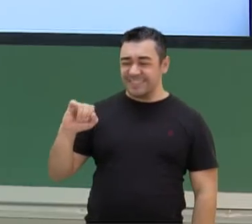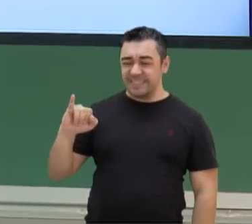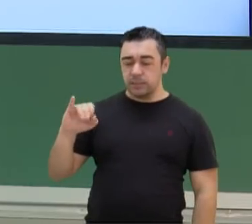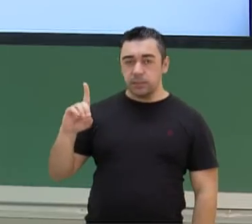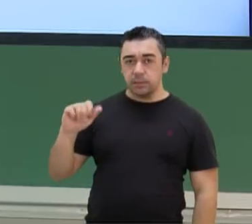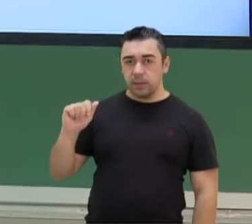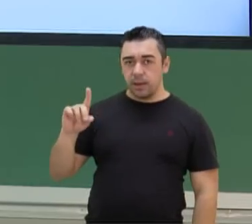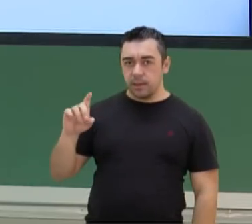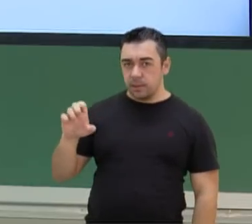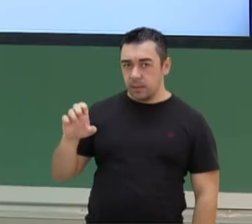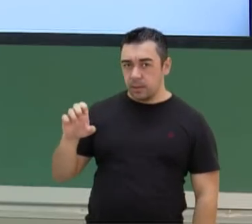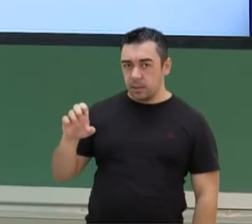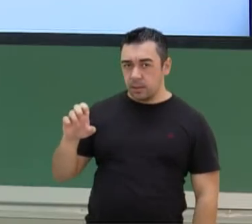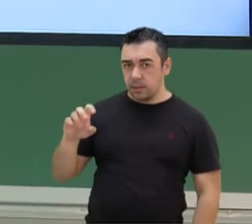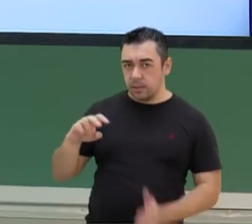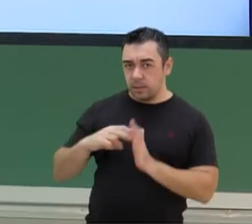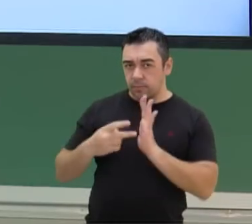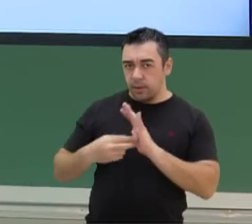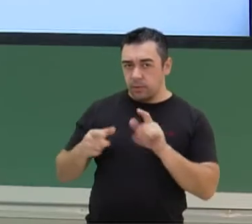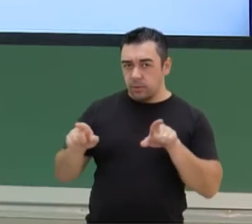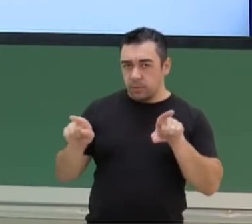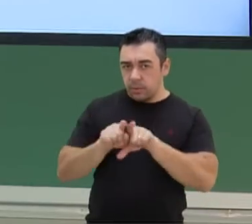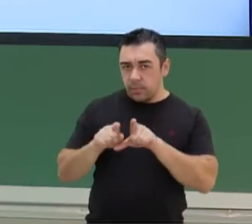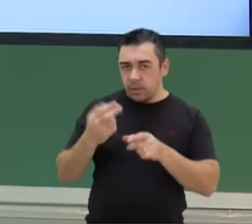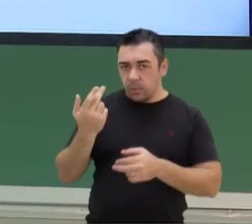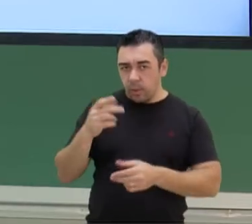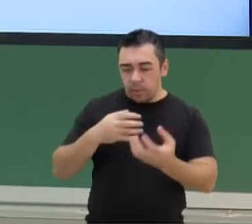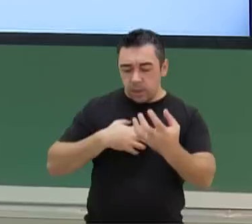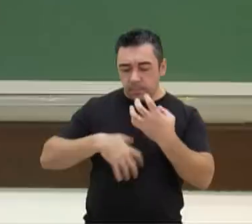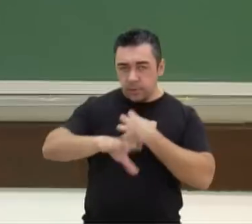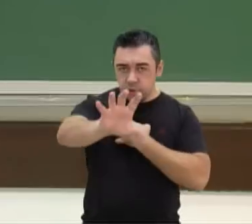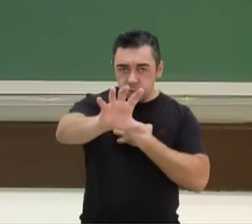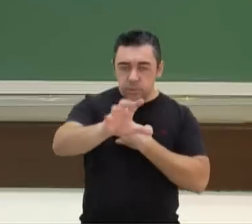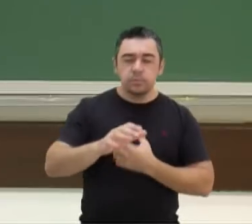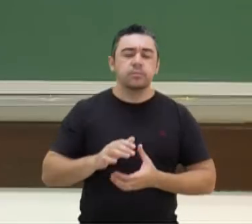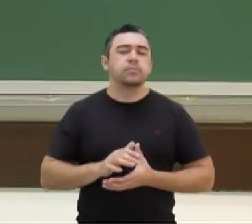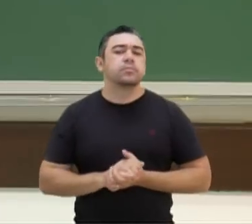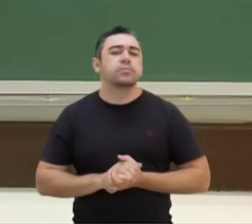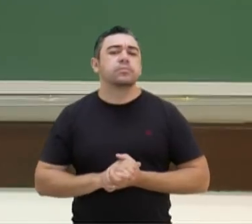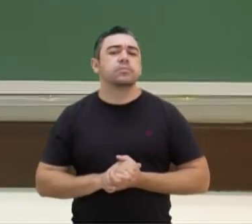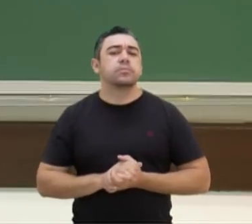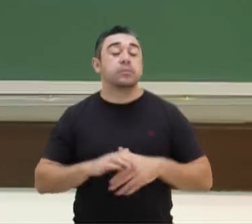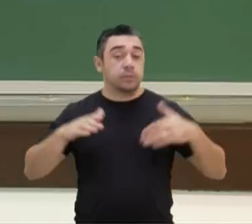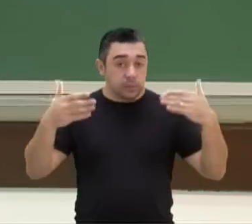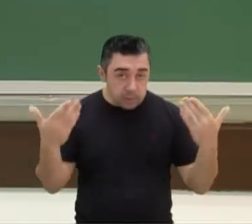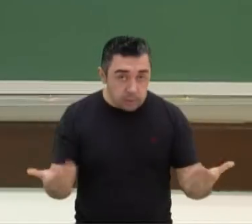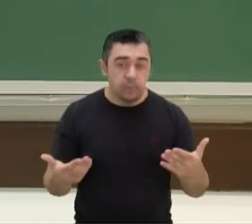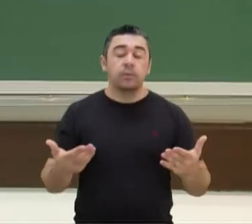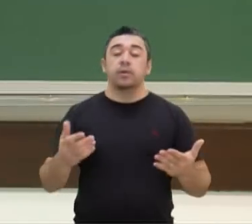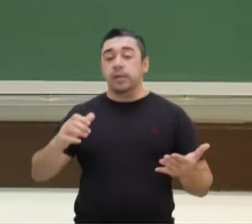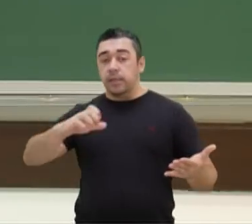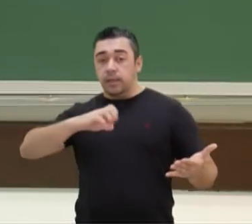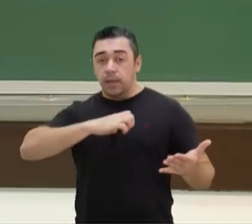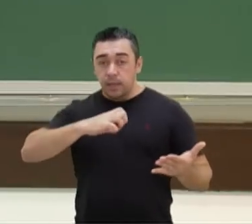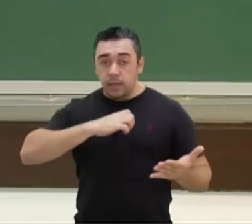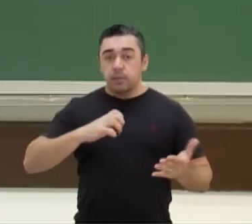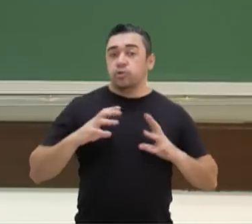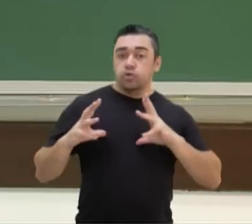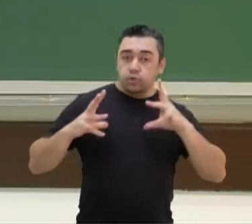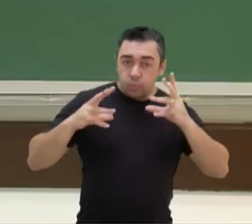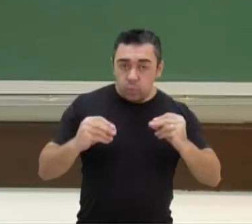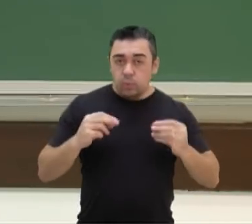dessa palavra para a vida em sociedade? Muito bem. Então, os princípios éticos, toda religião